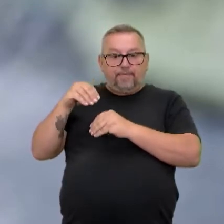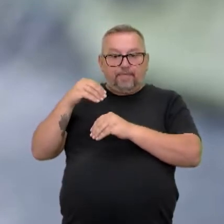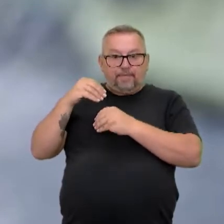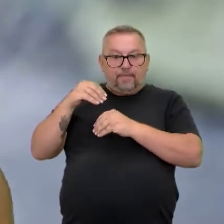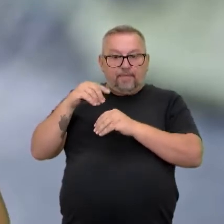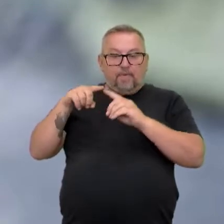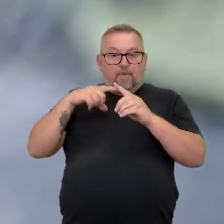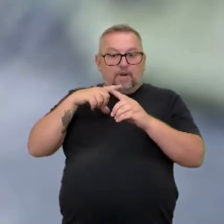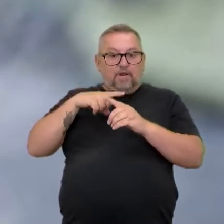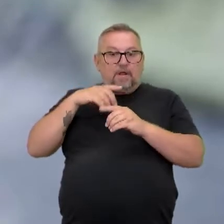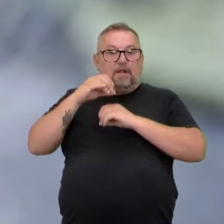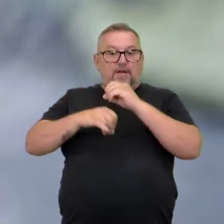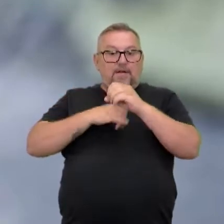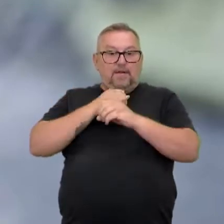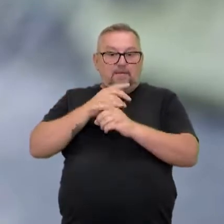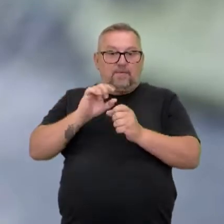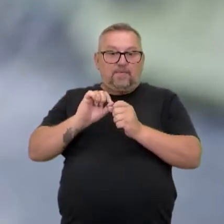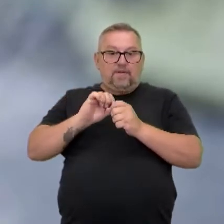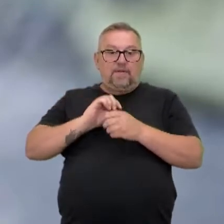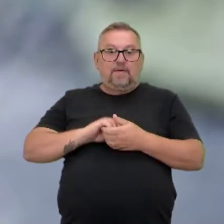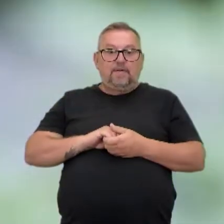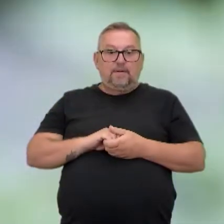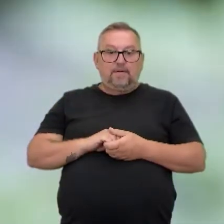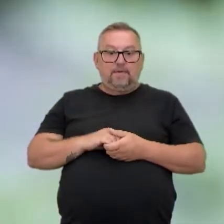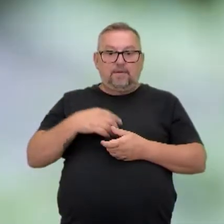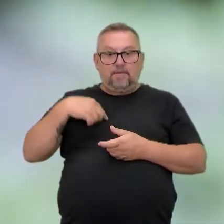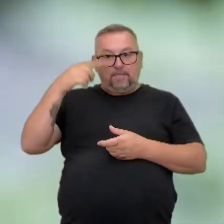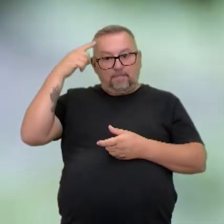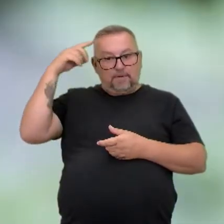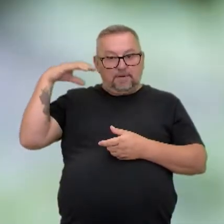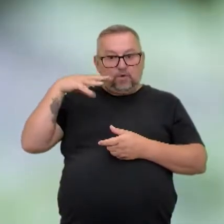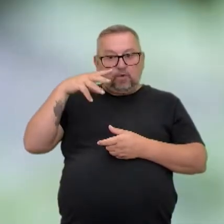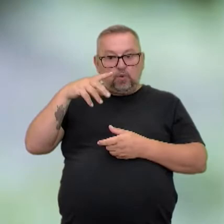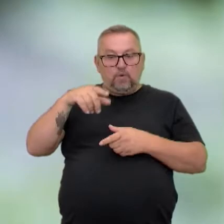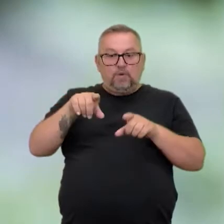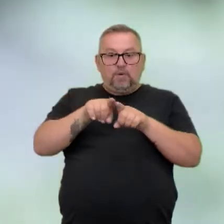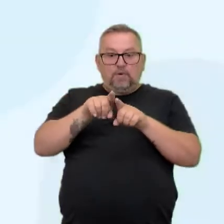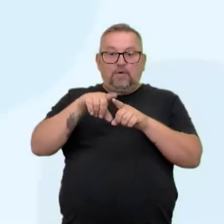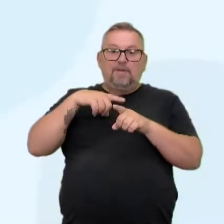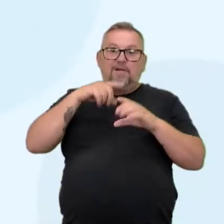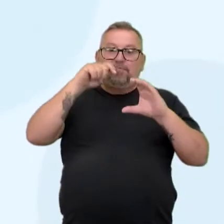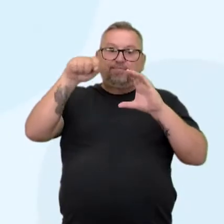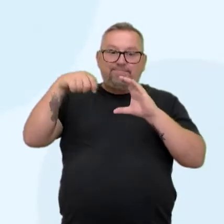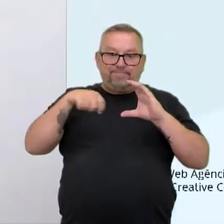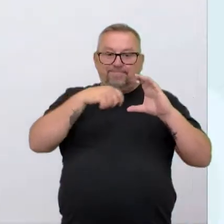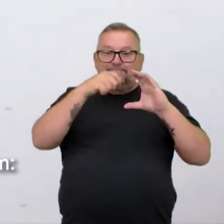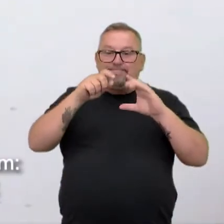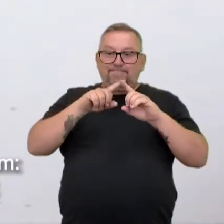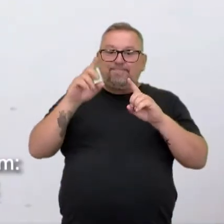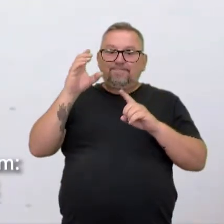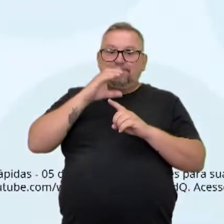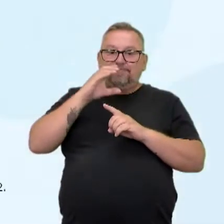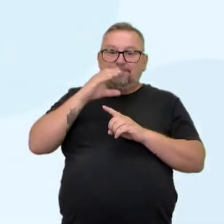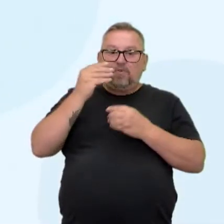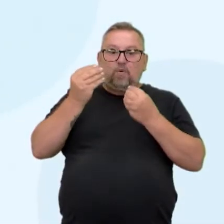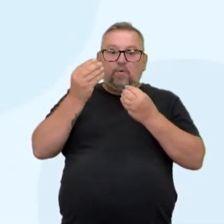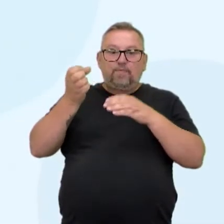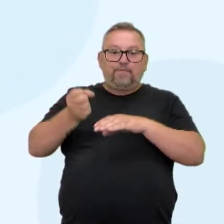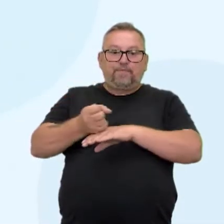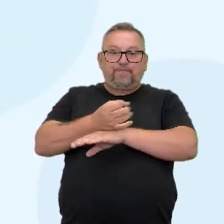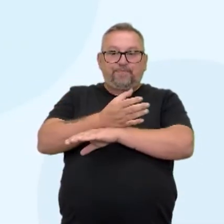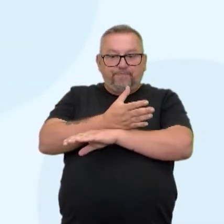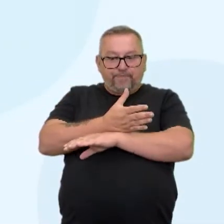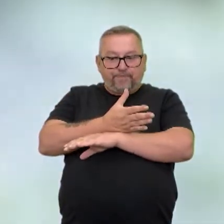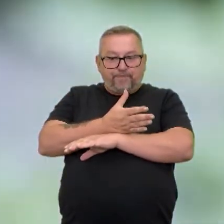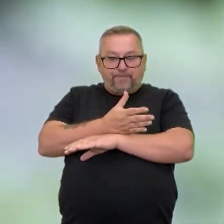na internet pra fazer propaganda. E pensando em tudo isso que a Fabi falou, nós temos um vídeo que vai ilustrar como que a gente se relaciona com os